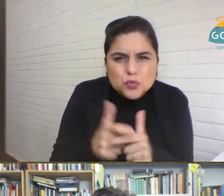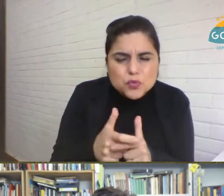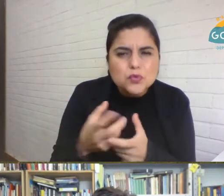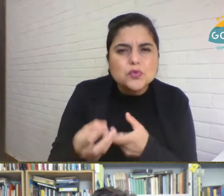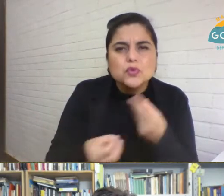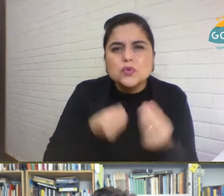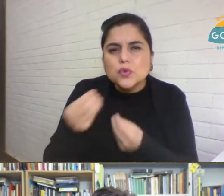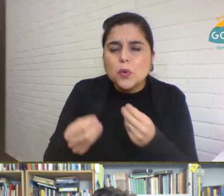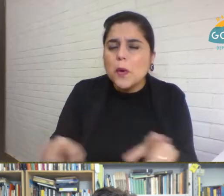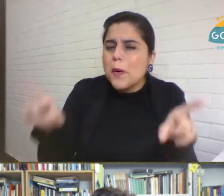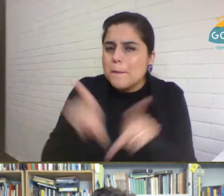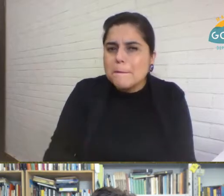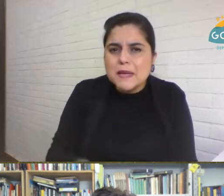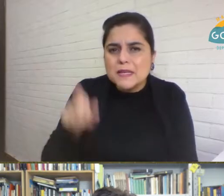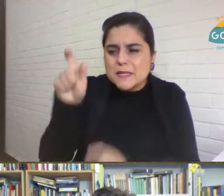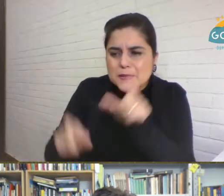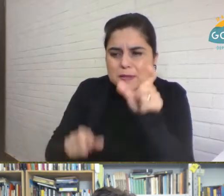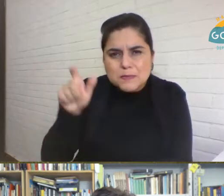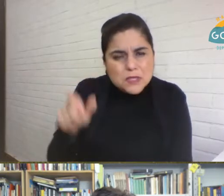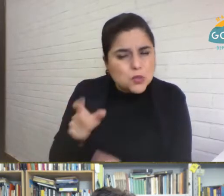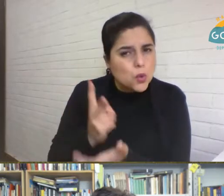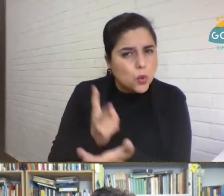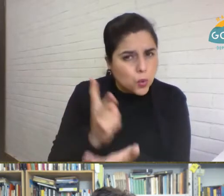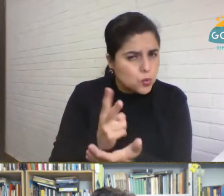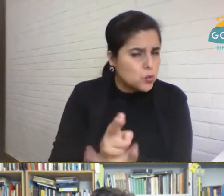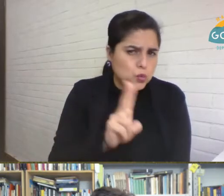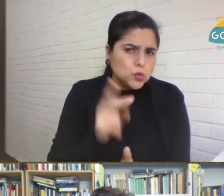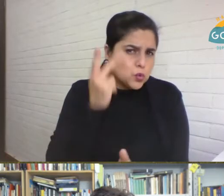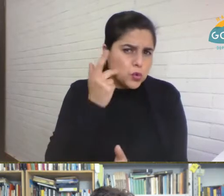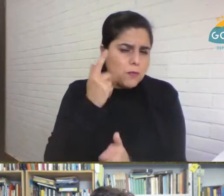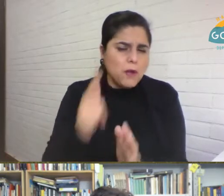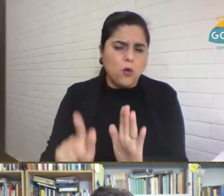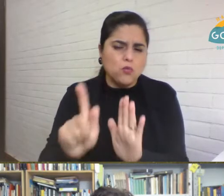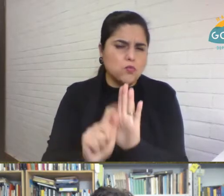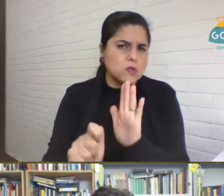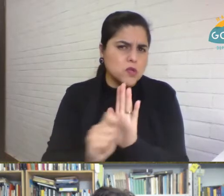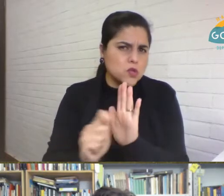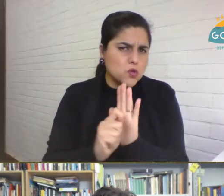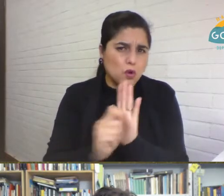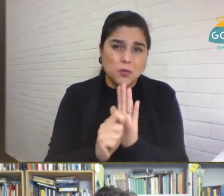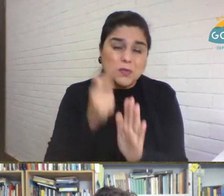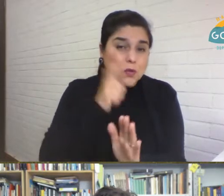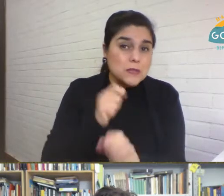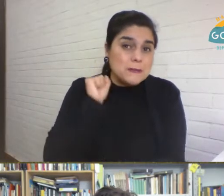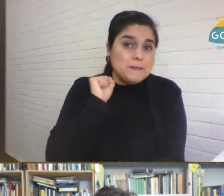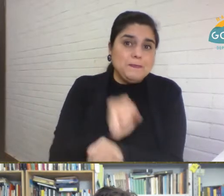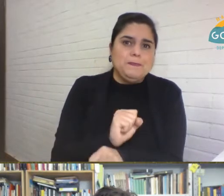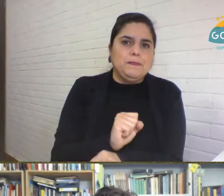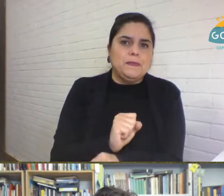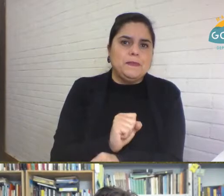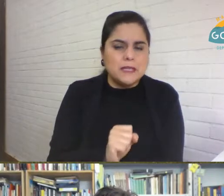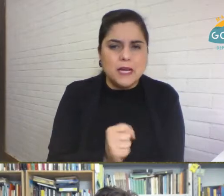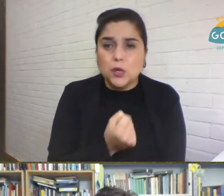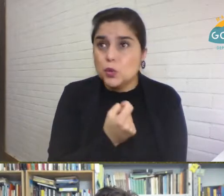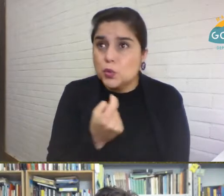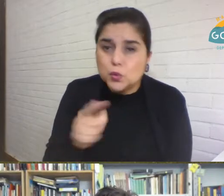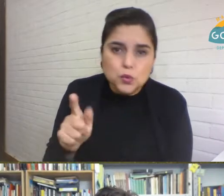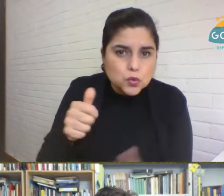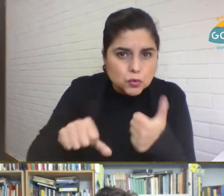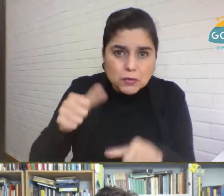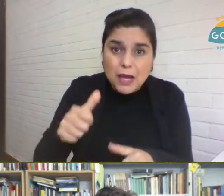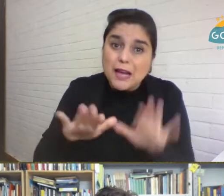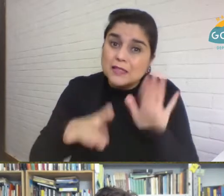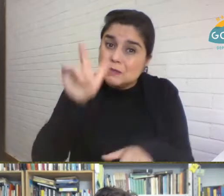mesmo quando as pessoas continuam a usar drogas porque não conseguem parar, ou em última análise porque não querem